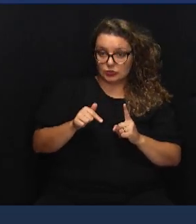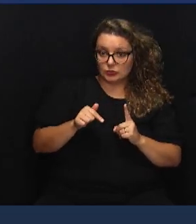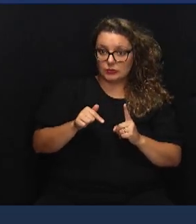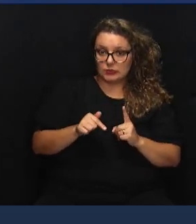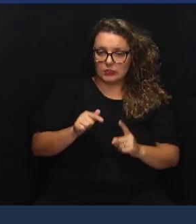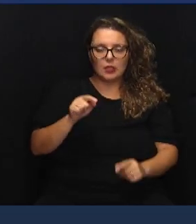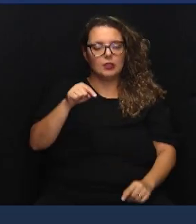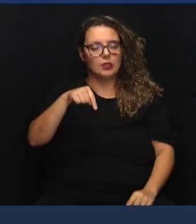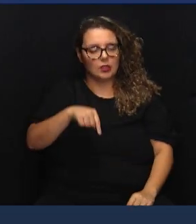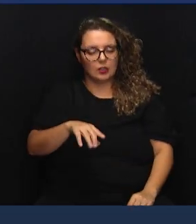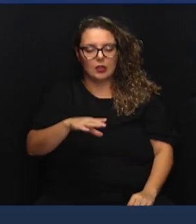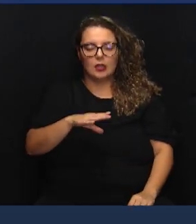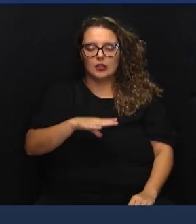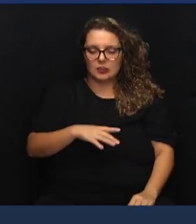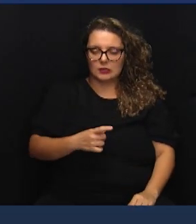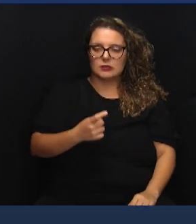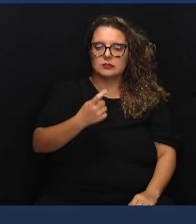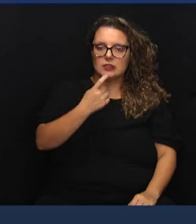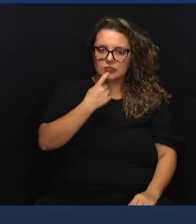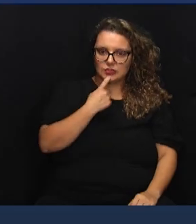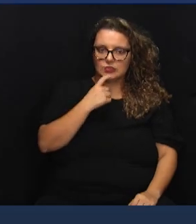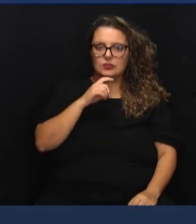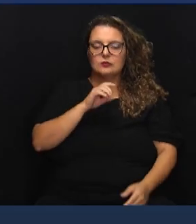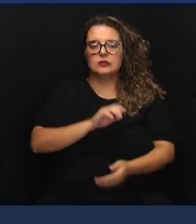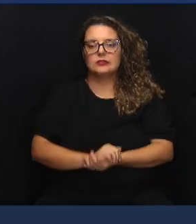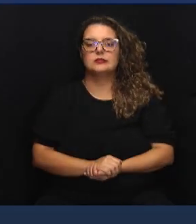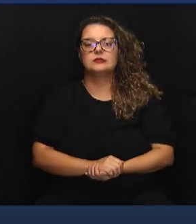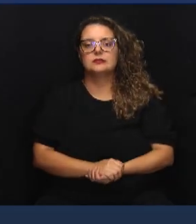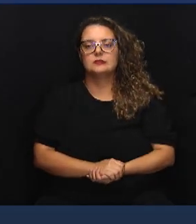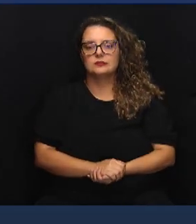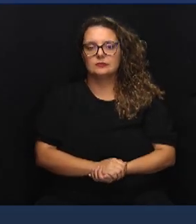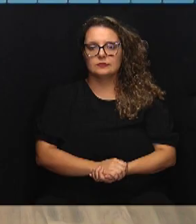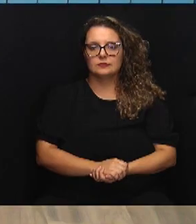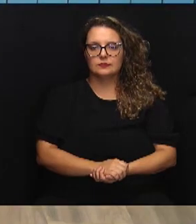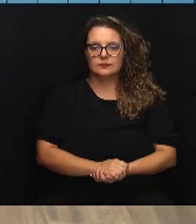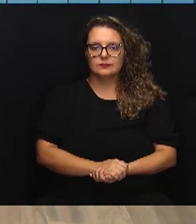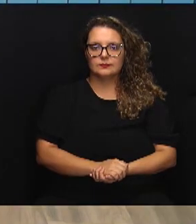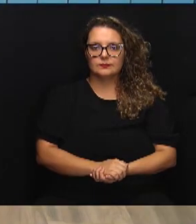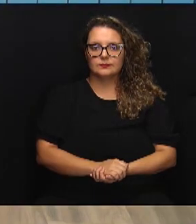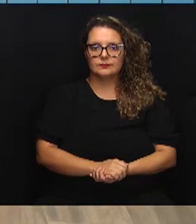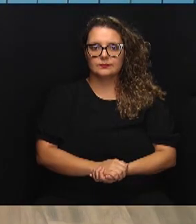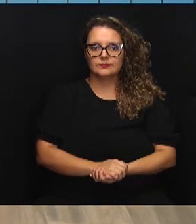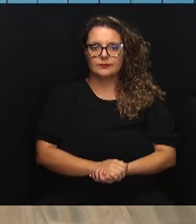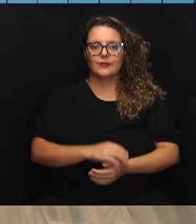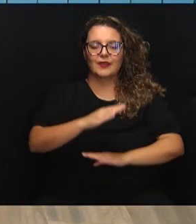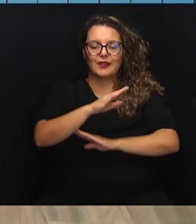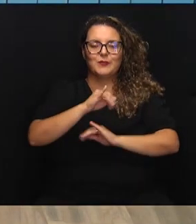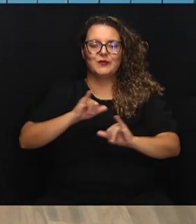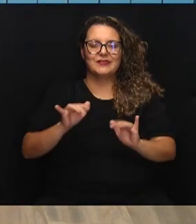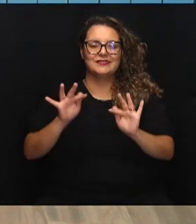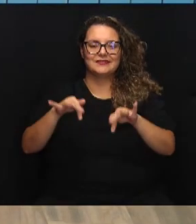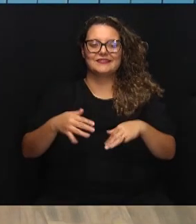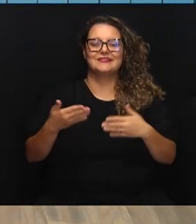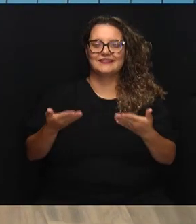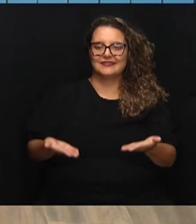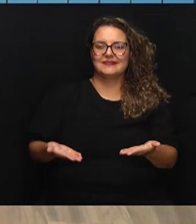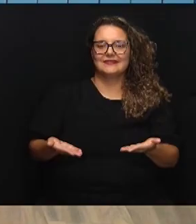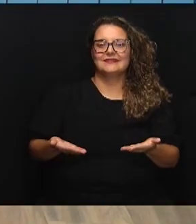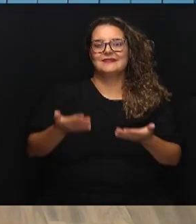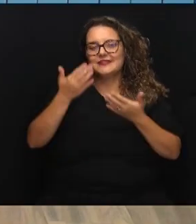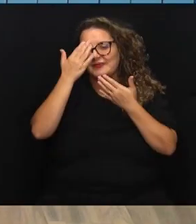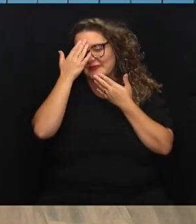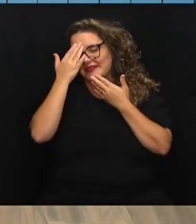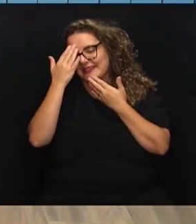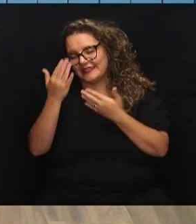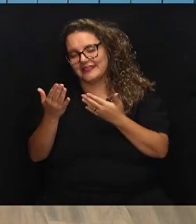aos 27 graus aqui na cidade de Campinas. O Jornal Câmara Notícia fica por aqui.